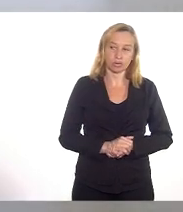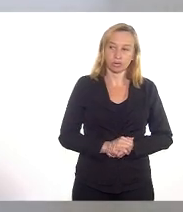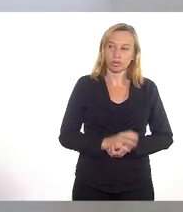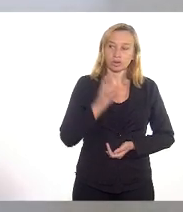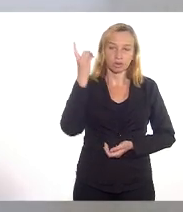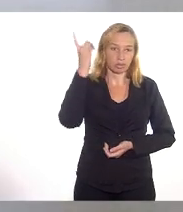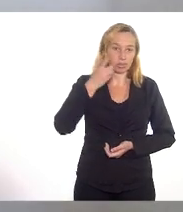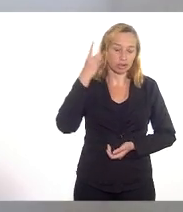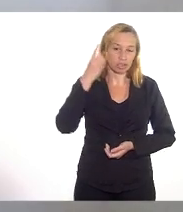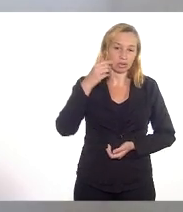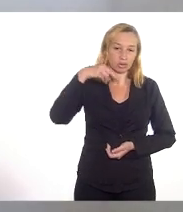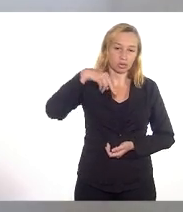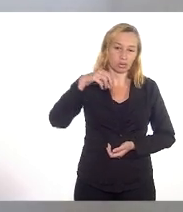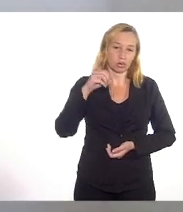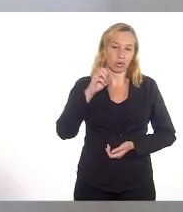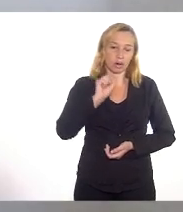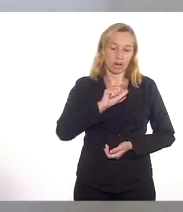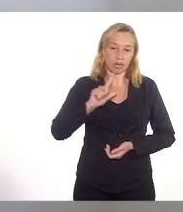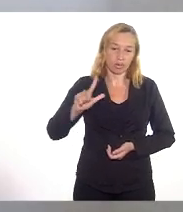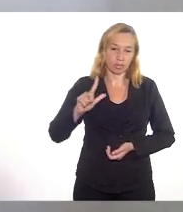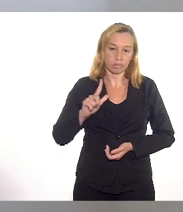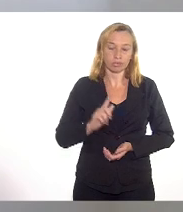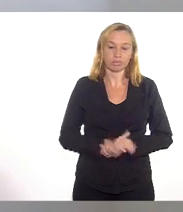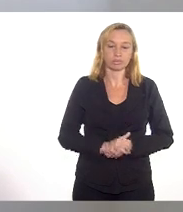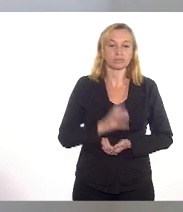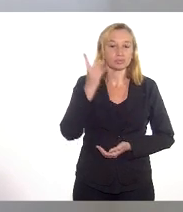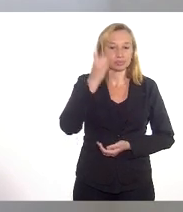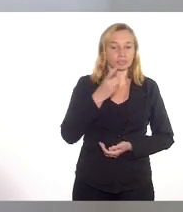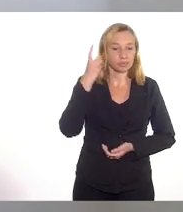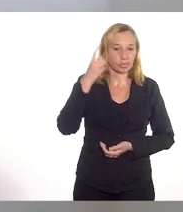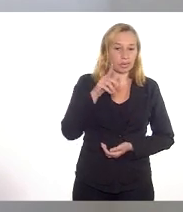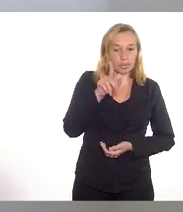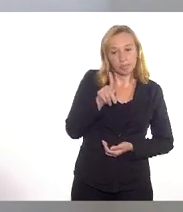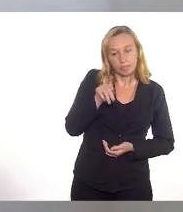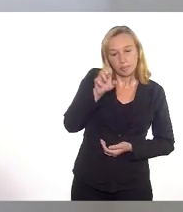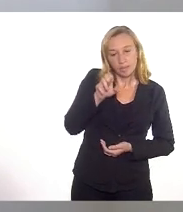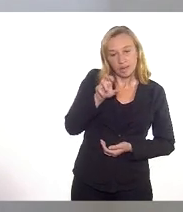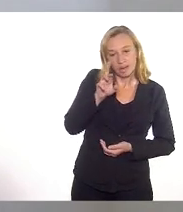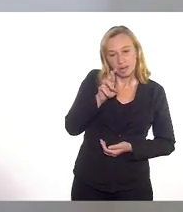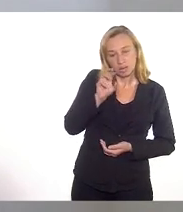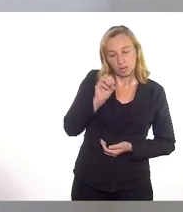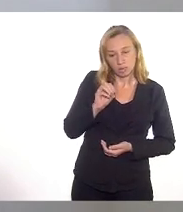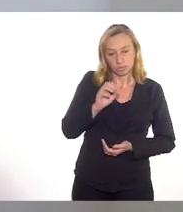Deputado Noel de Carvalho. Deputado Pedro Ricardo.